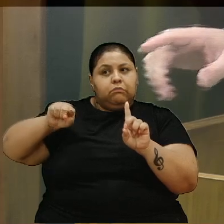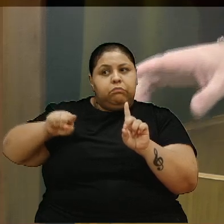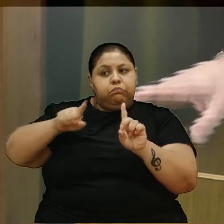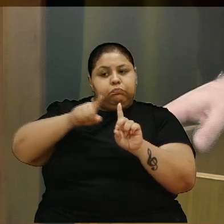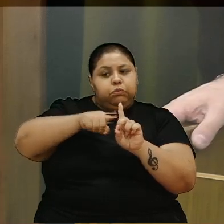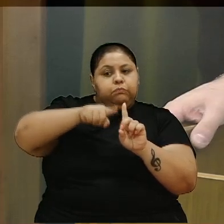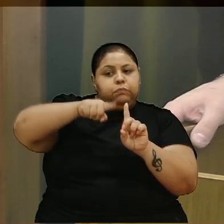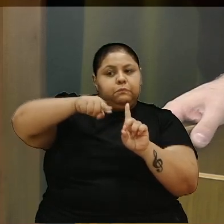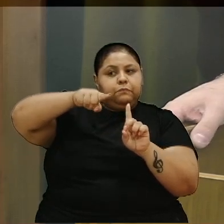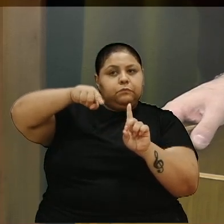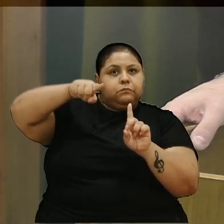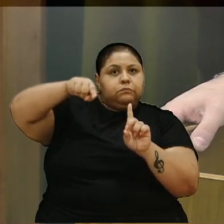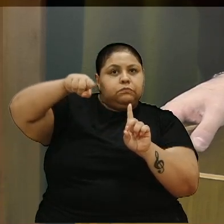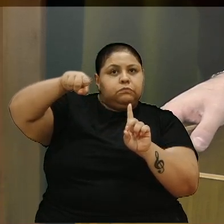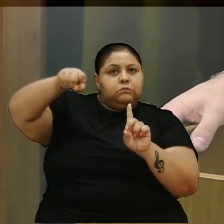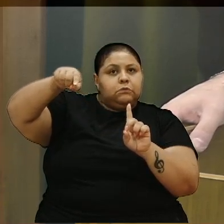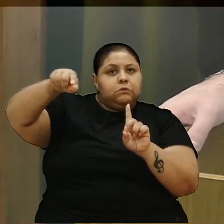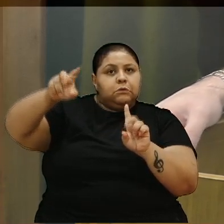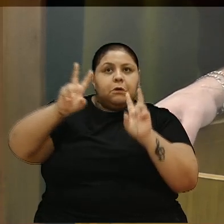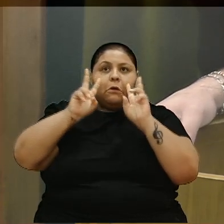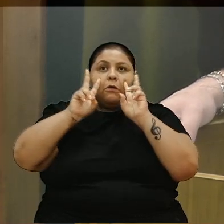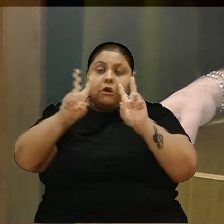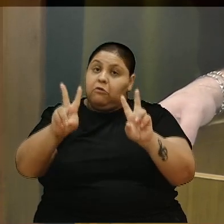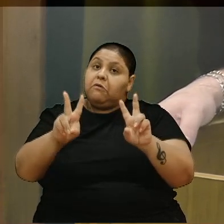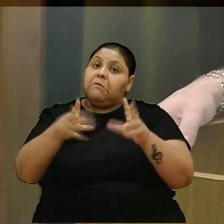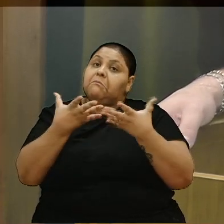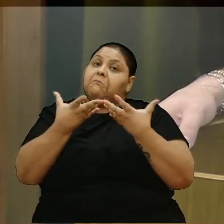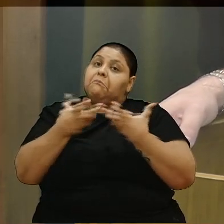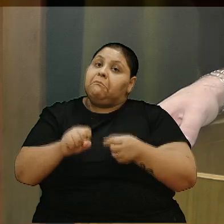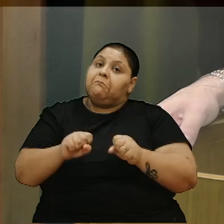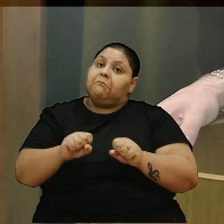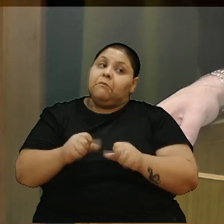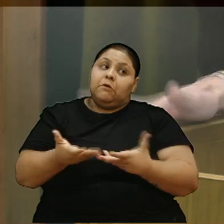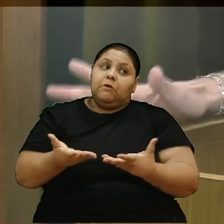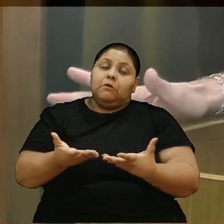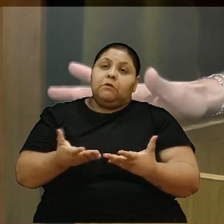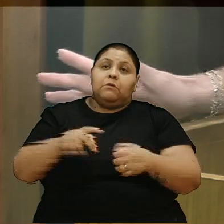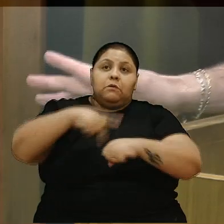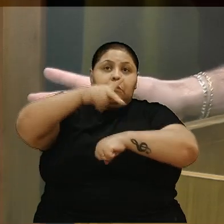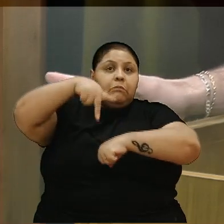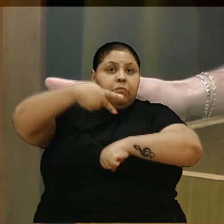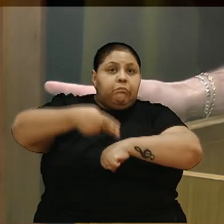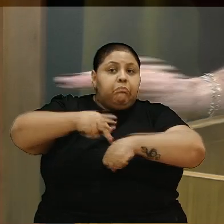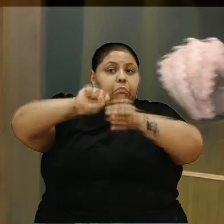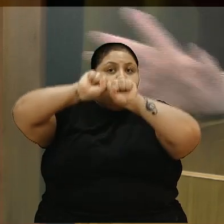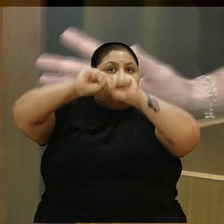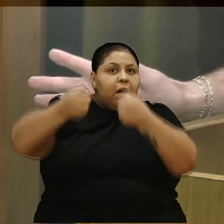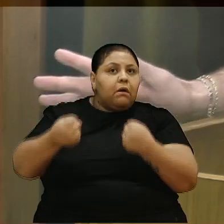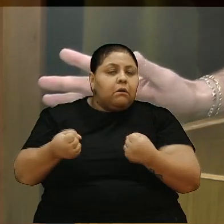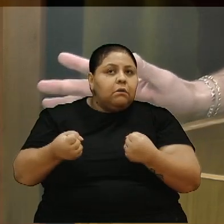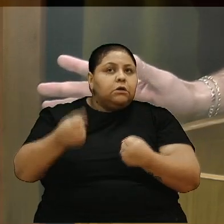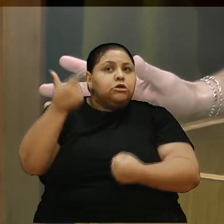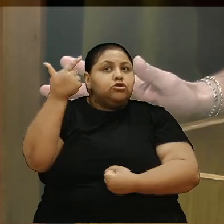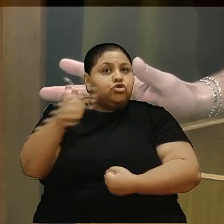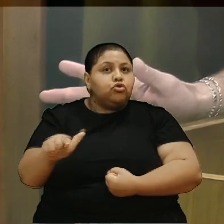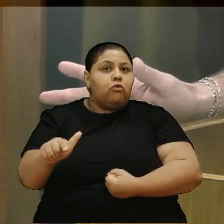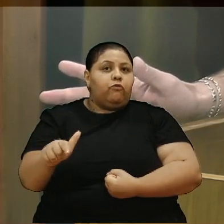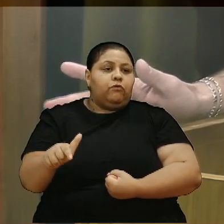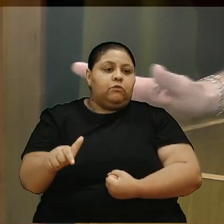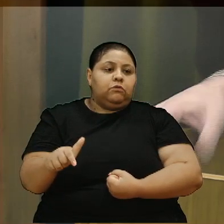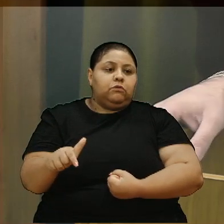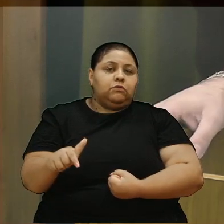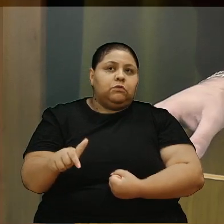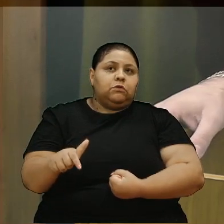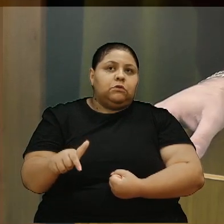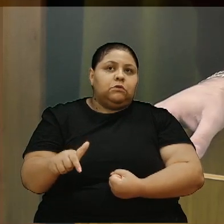aumenta. E aí eu quero ver sustentar. Aí o país vai entrar em colapso. Mais do que já está.